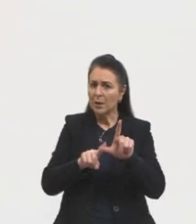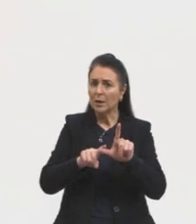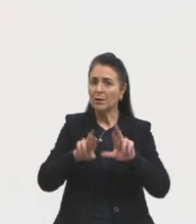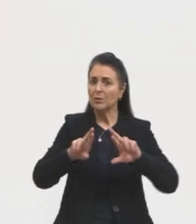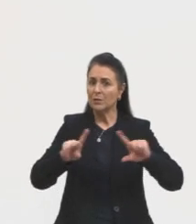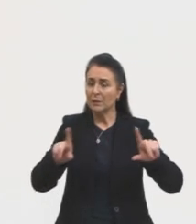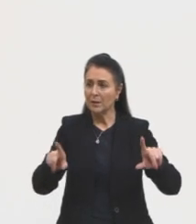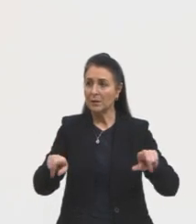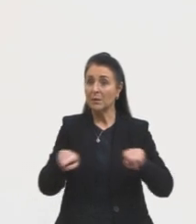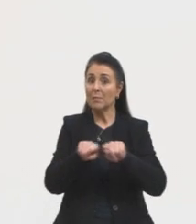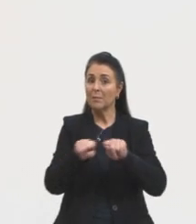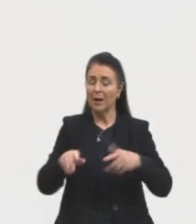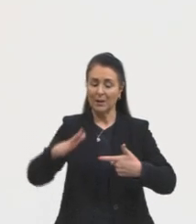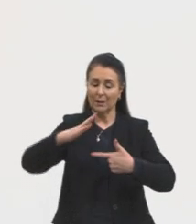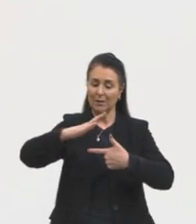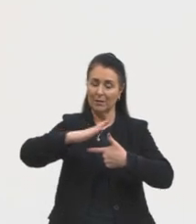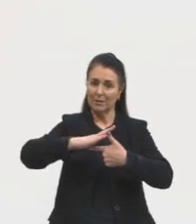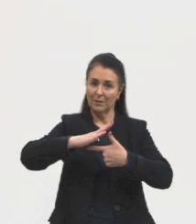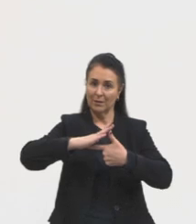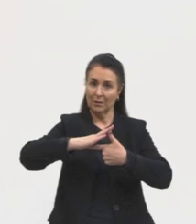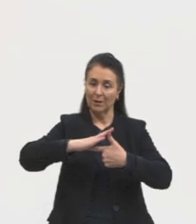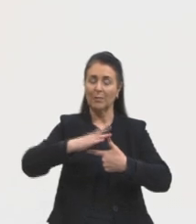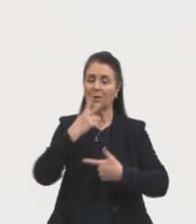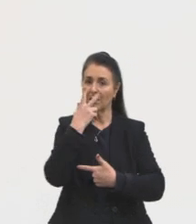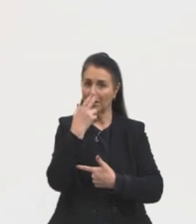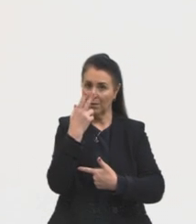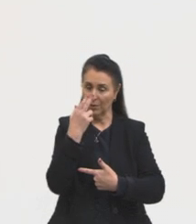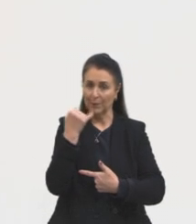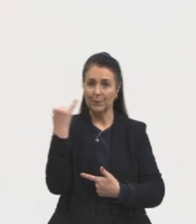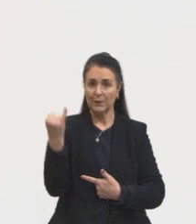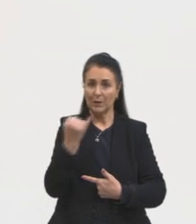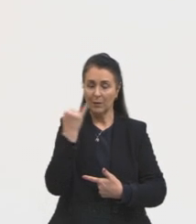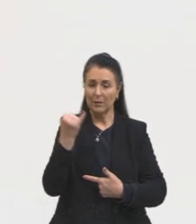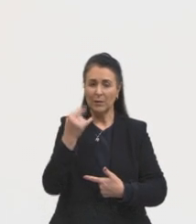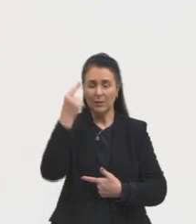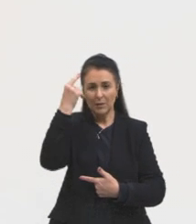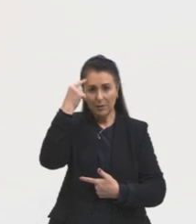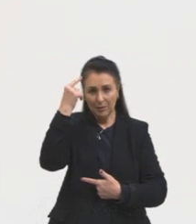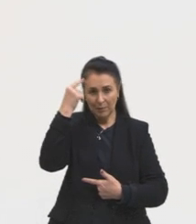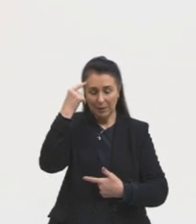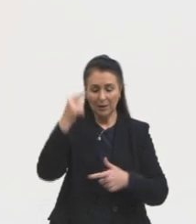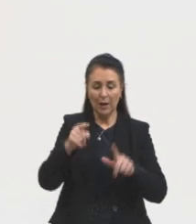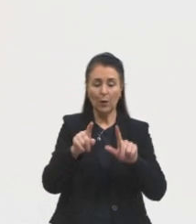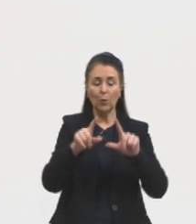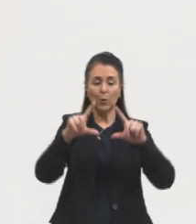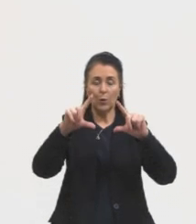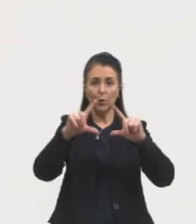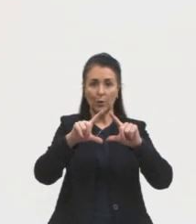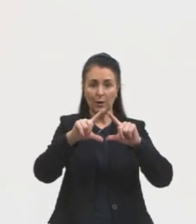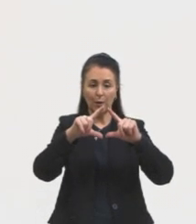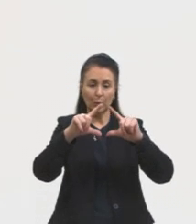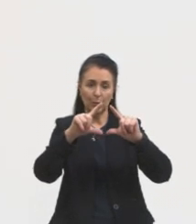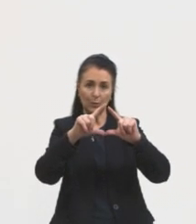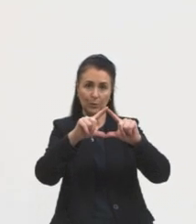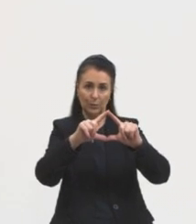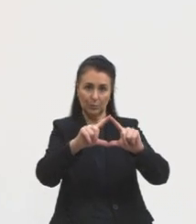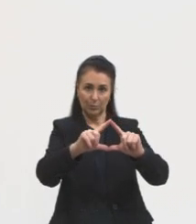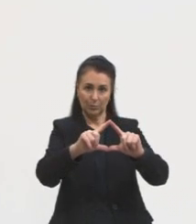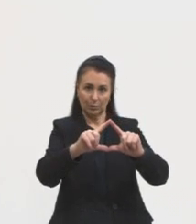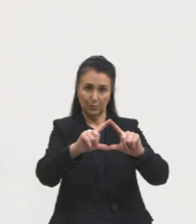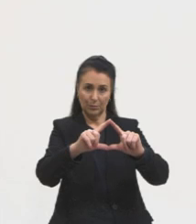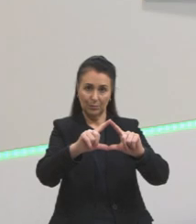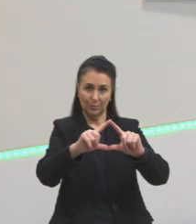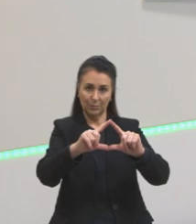teorema e é importante pensar também sobre a questão do triângulo que que é um triângulo por